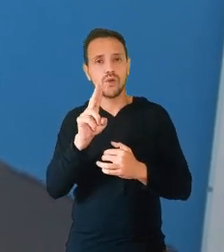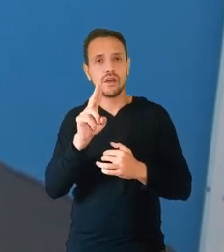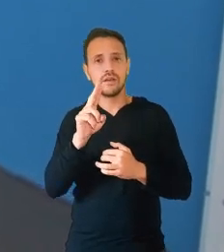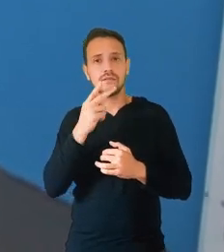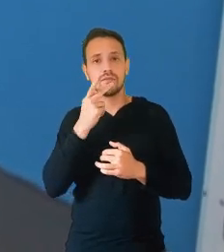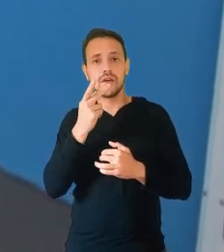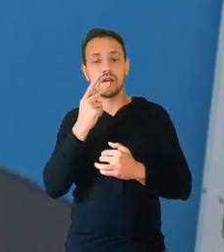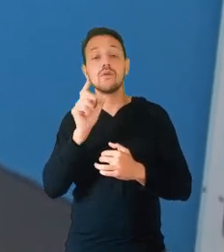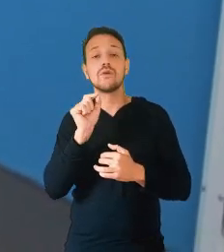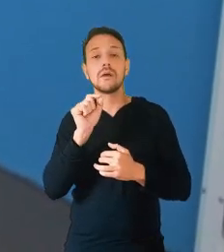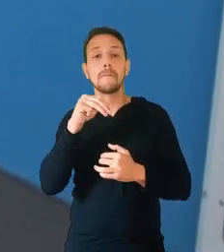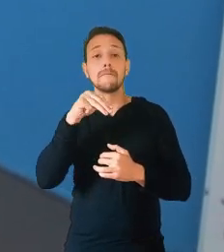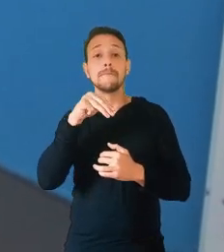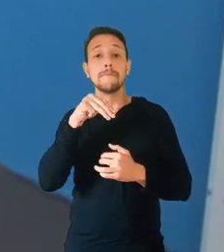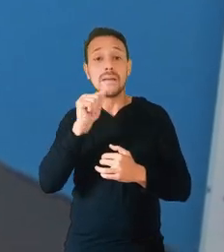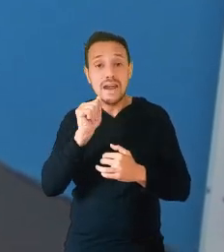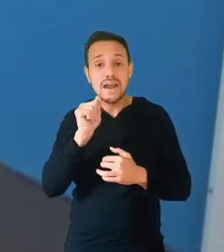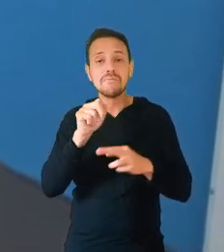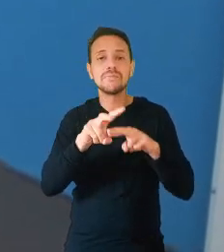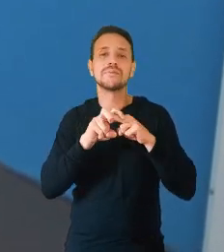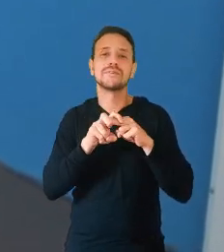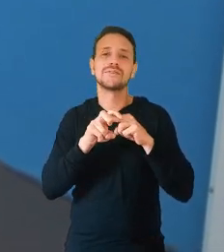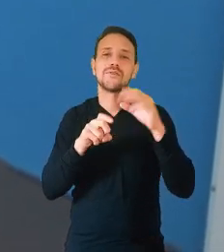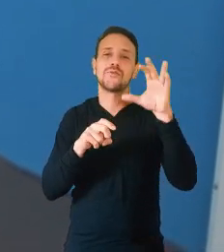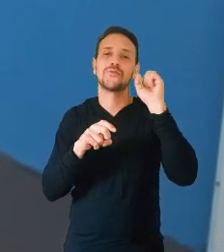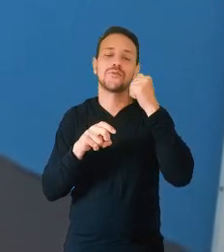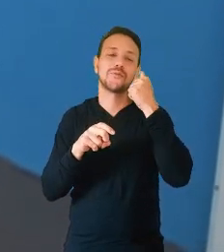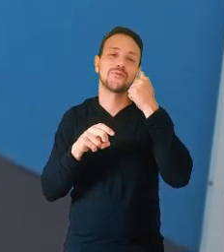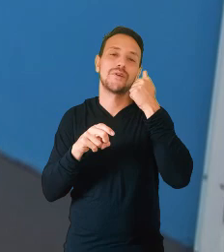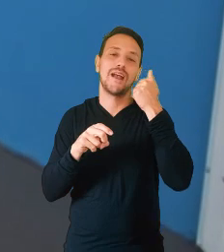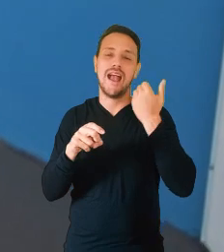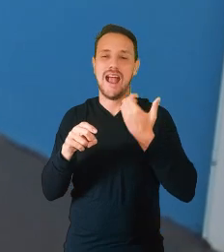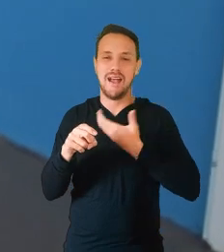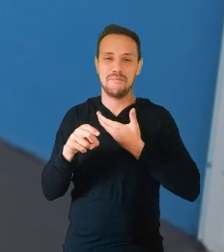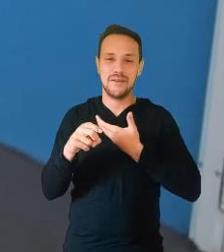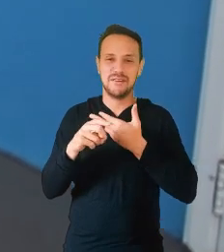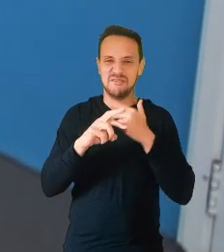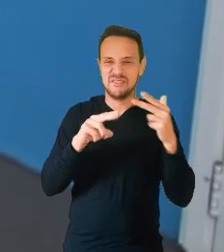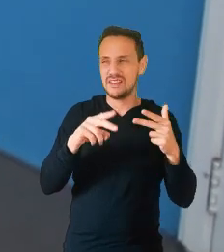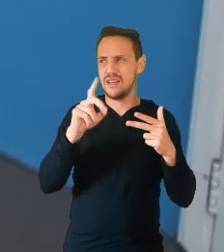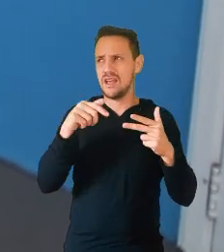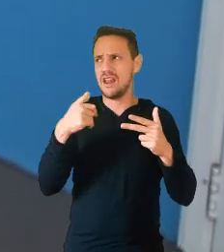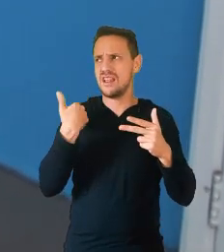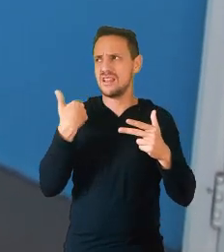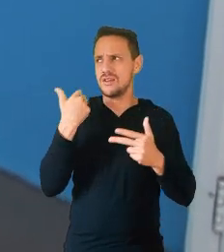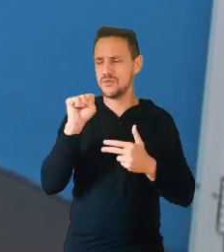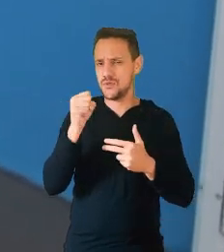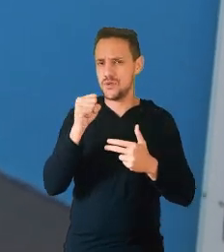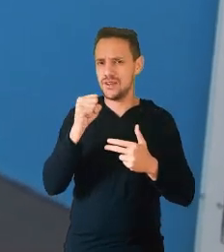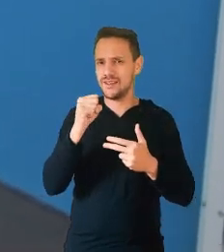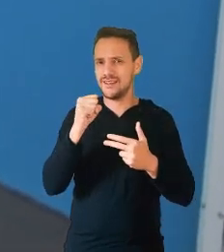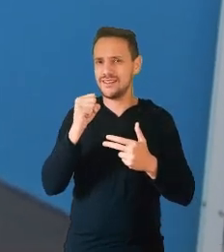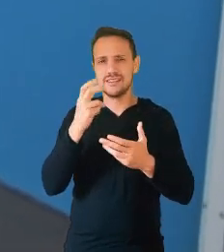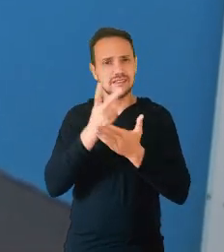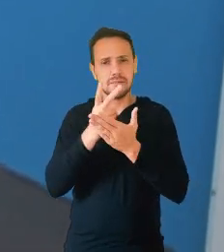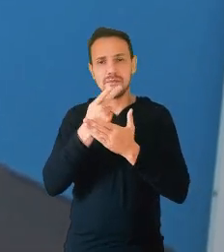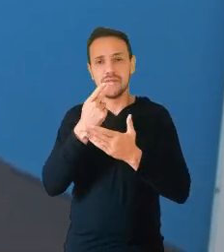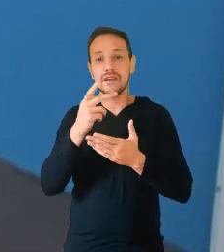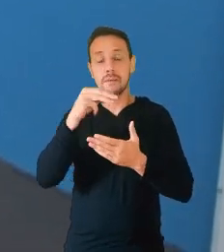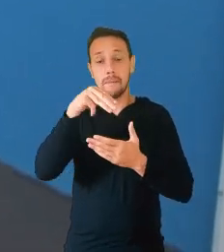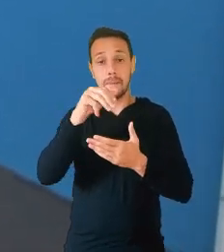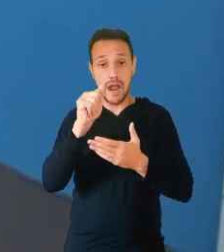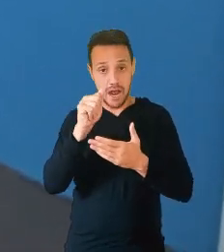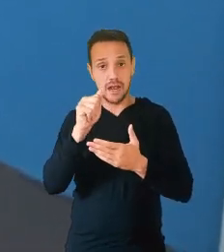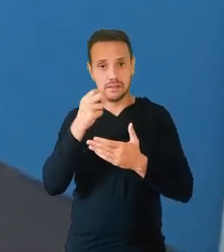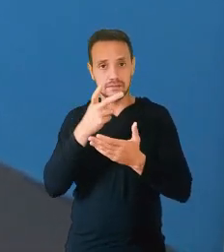E o Gu só falou mãe, foi na escola, ouvindo os coleguinhas. Porque já, ele estava com quase 8 quando ele aprendeu a falar mãe,